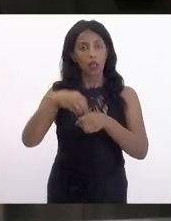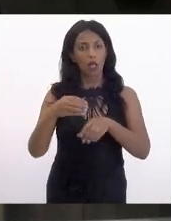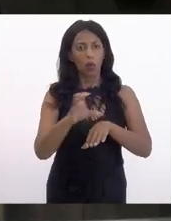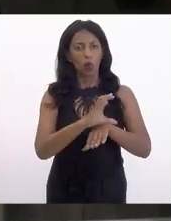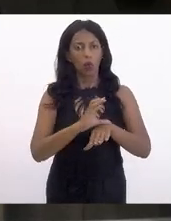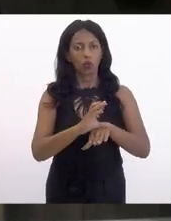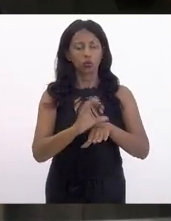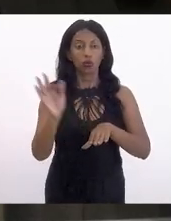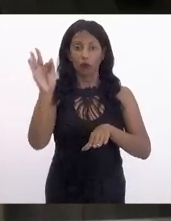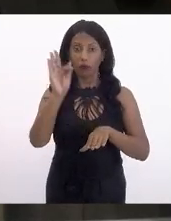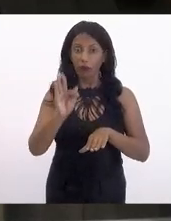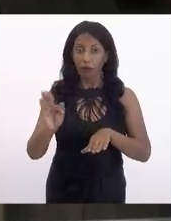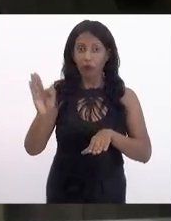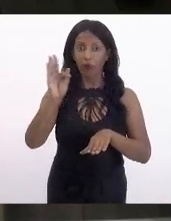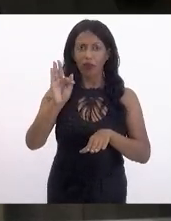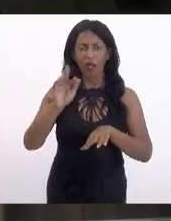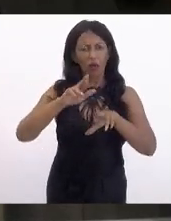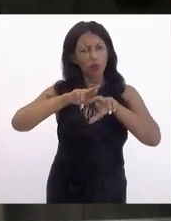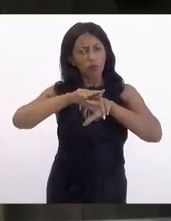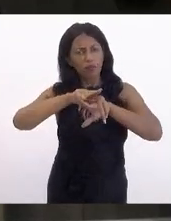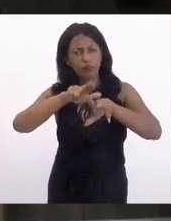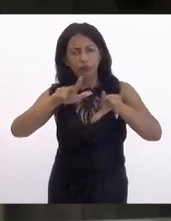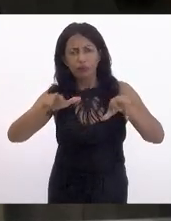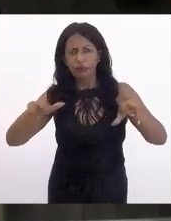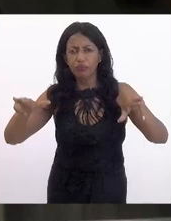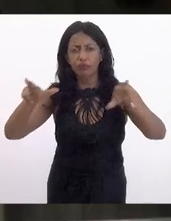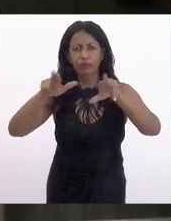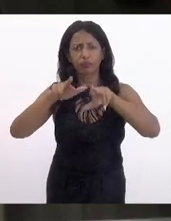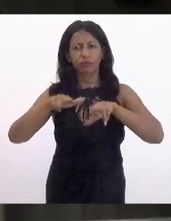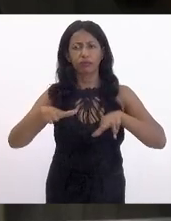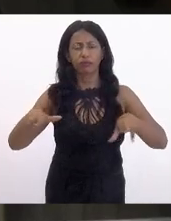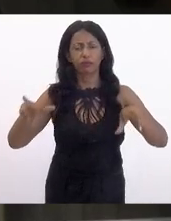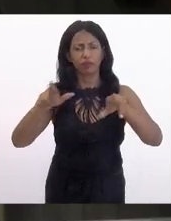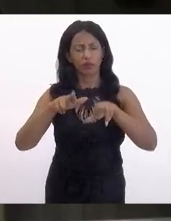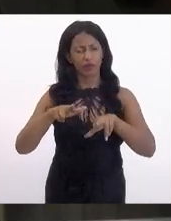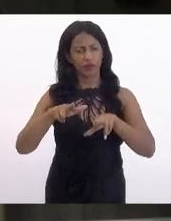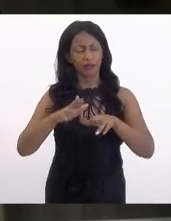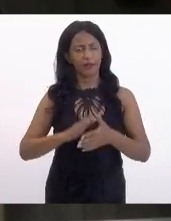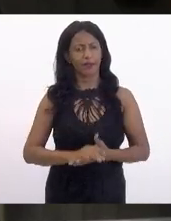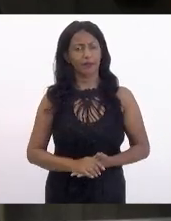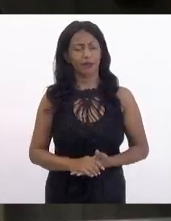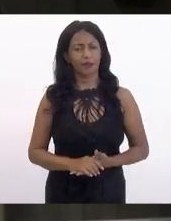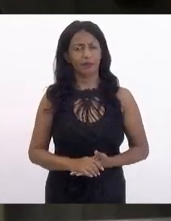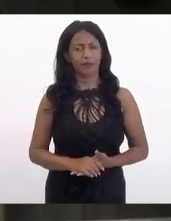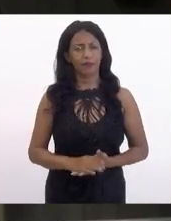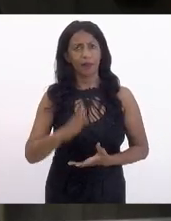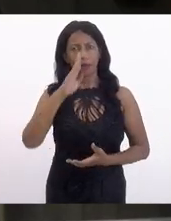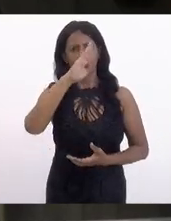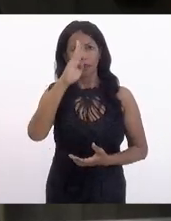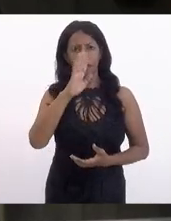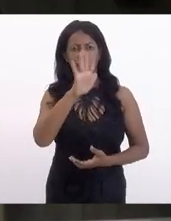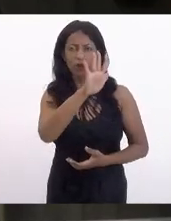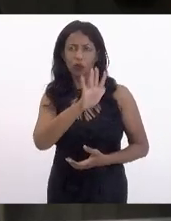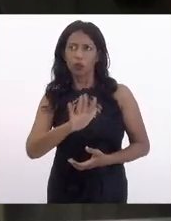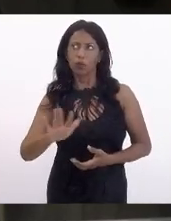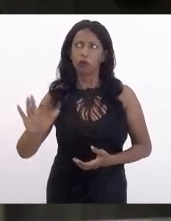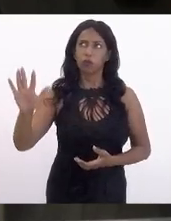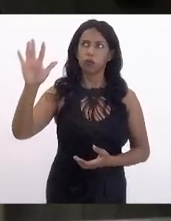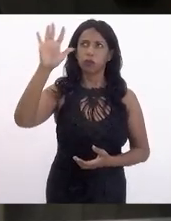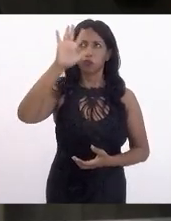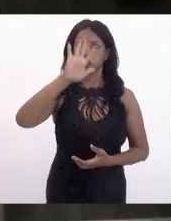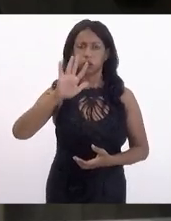Federal em várias cartas constitucionais estaduais pelo Brasil afora